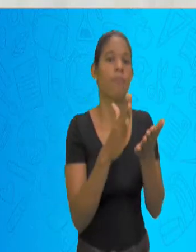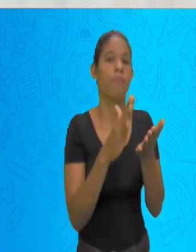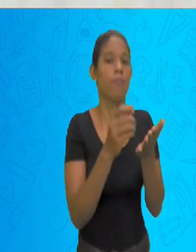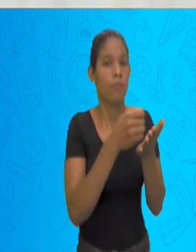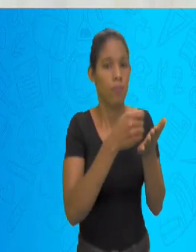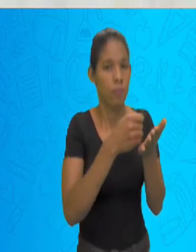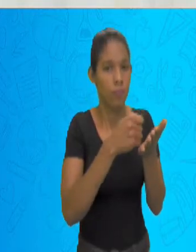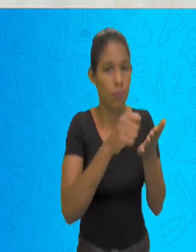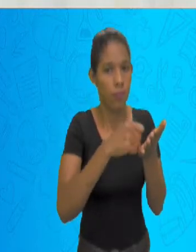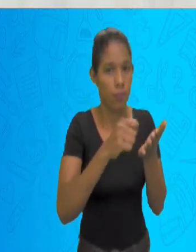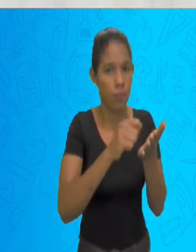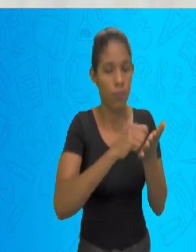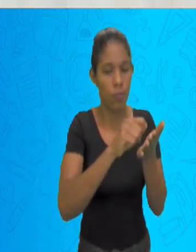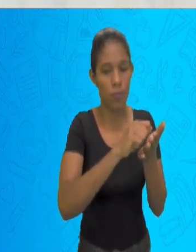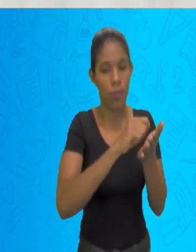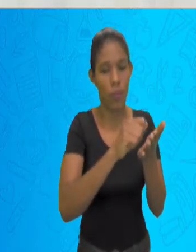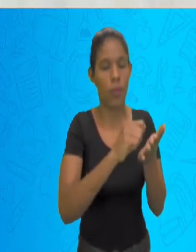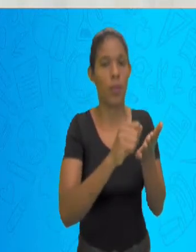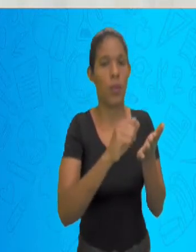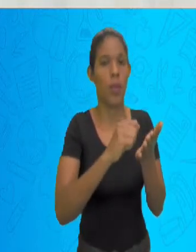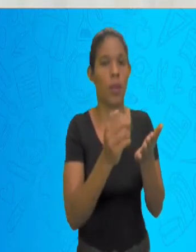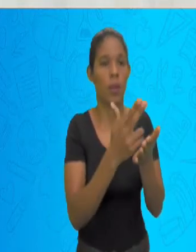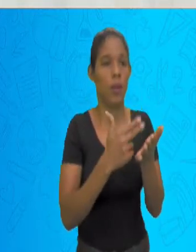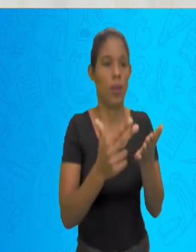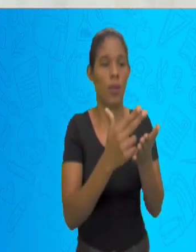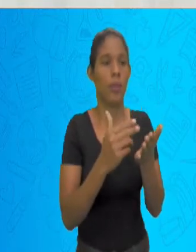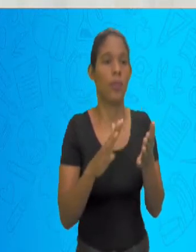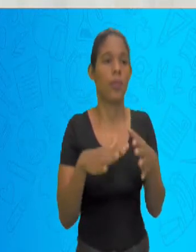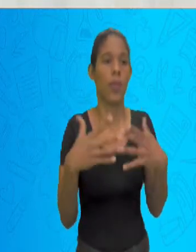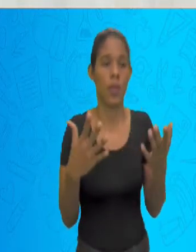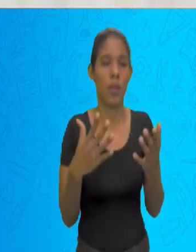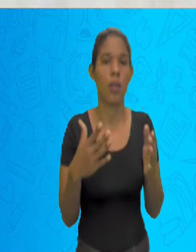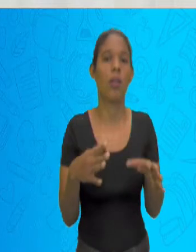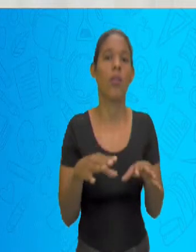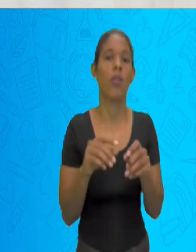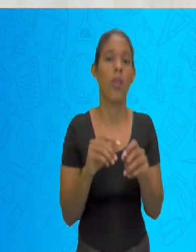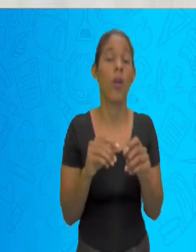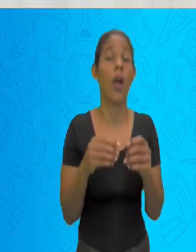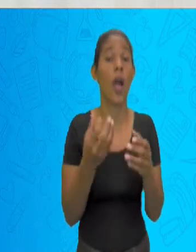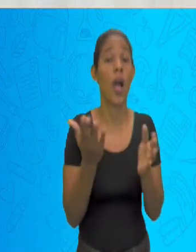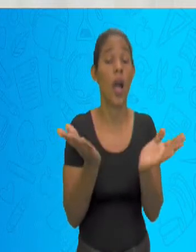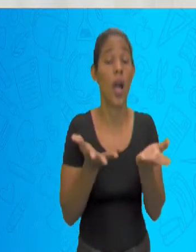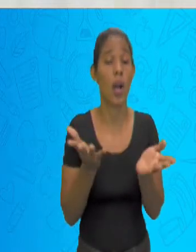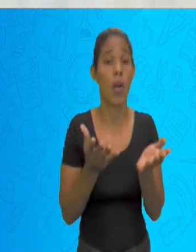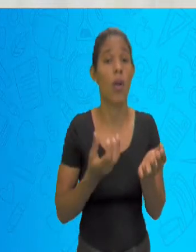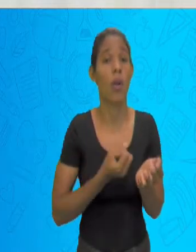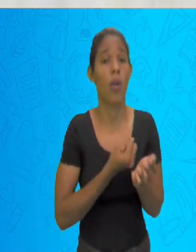identificarem. E vamos contar comigo? Esta caixa, então, ela possui